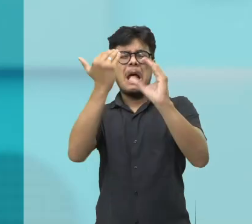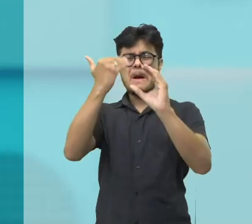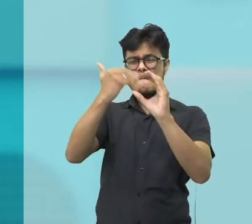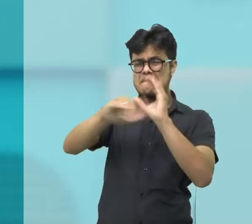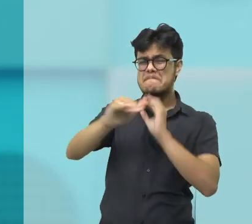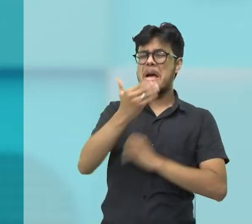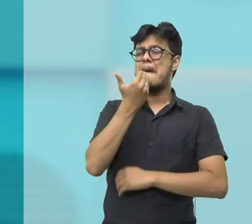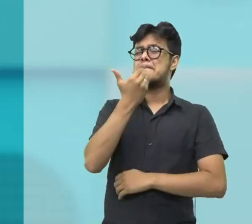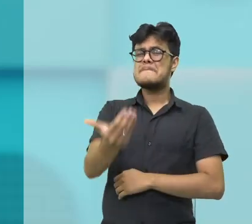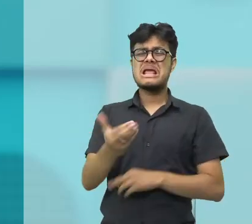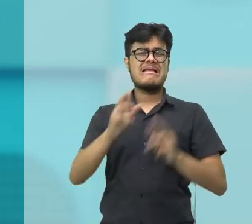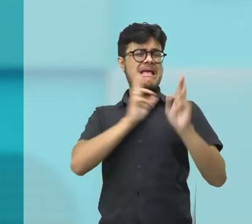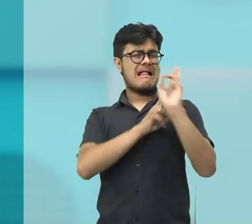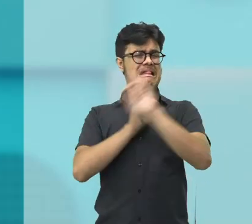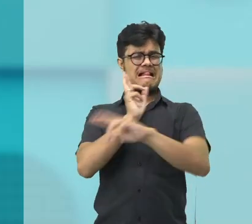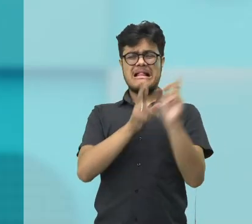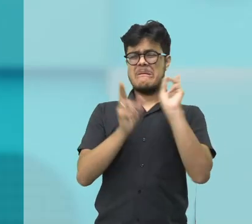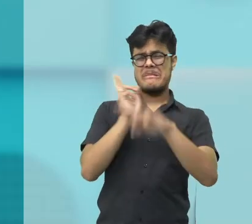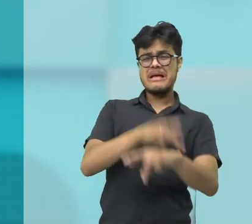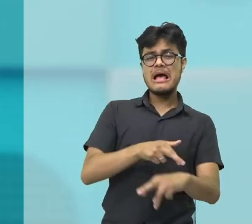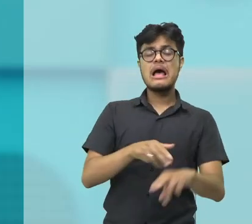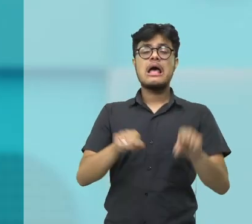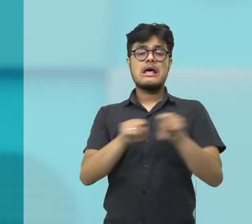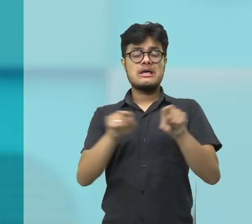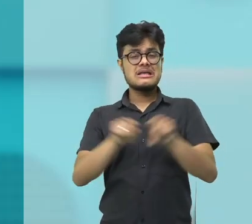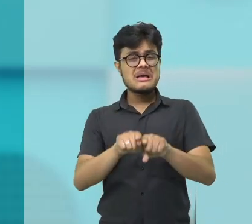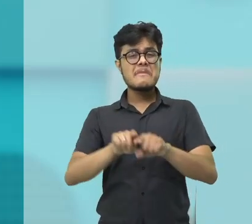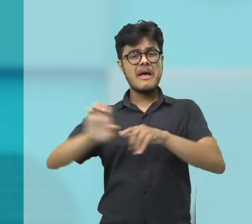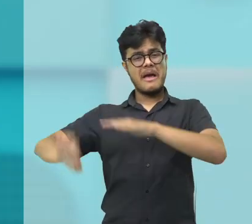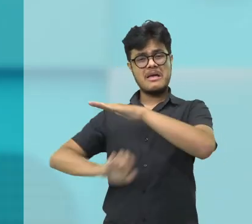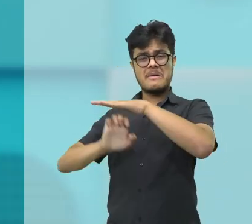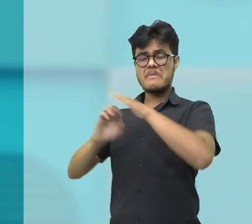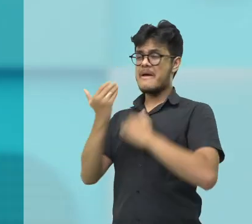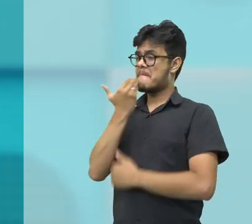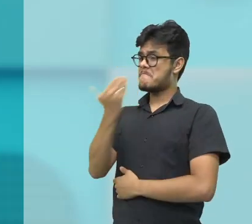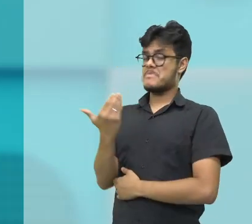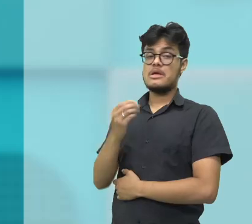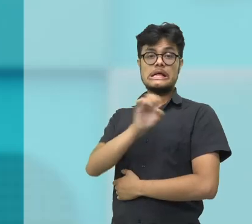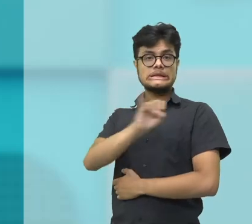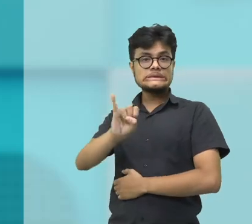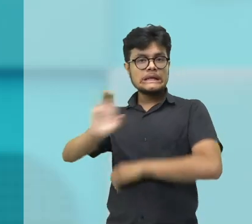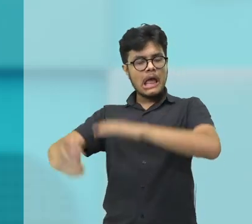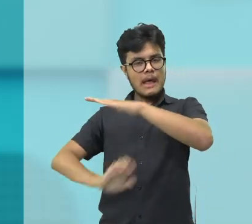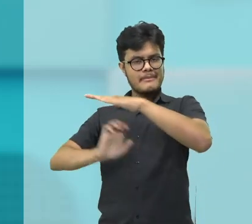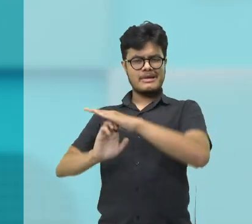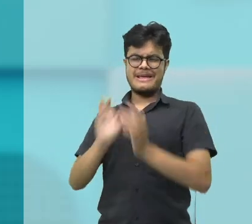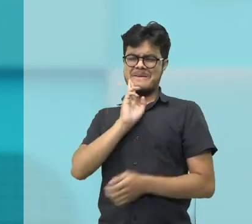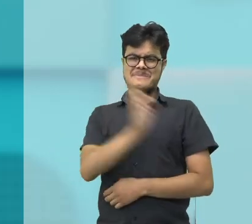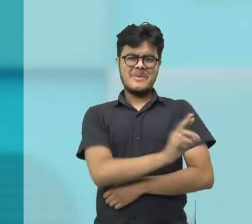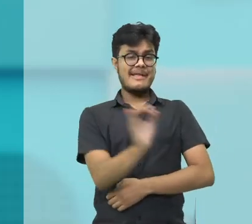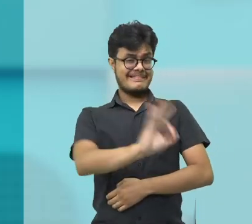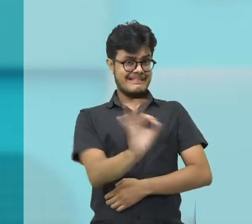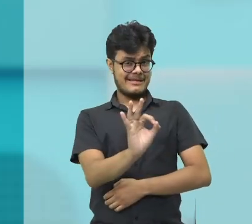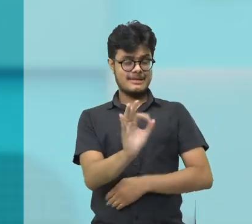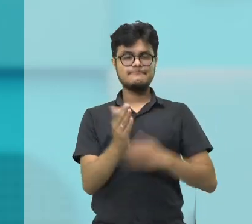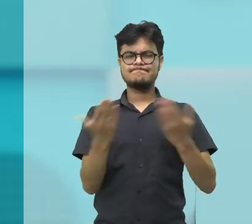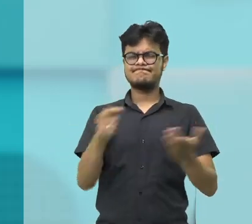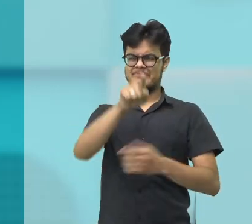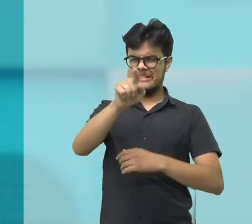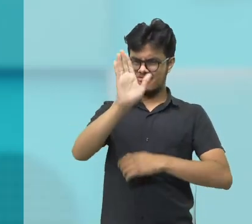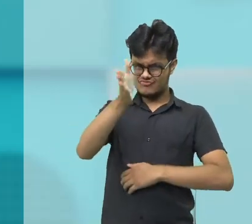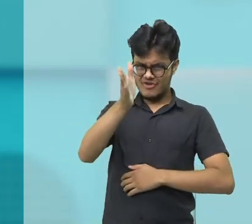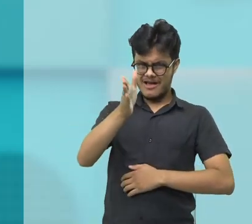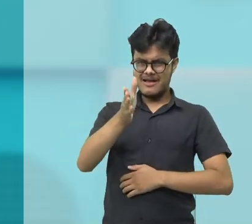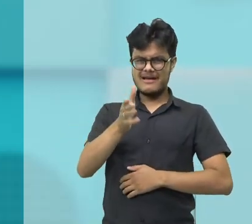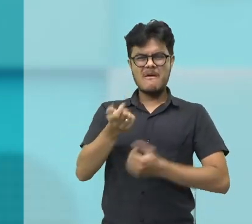uma reclamação, né, diretamente à empresa, e às vezes a empresa nem dá uma resposta, né? Quem já passou por